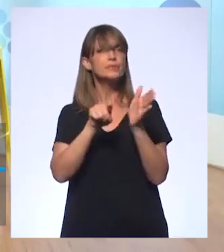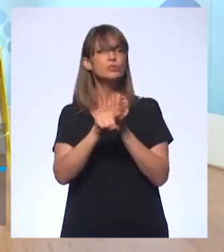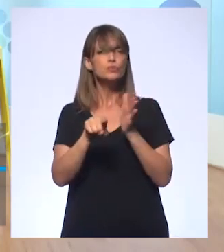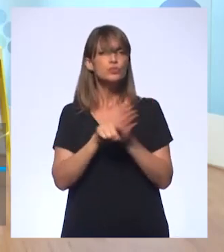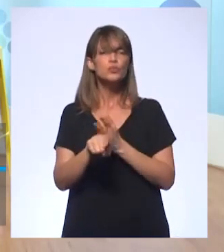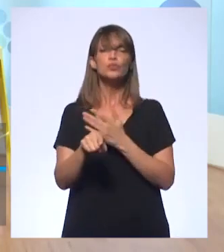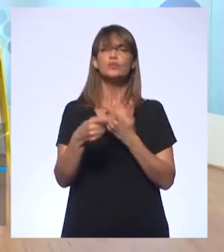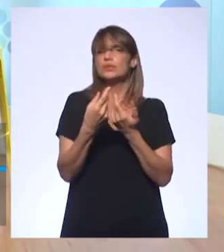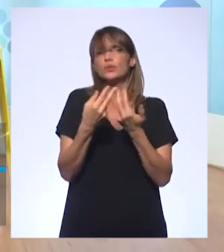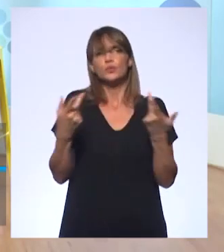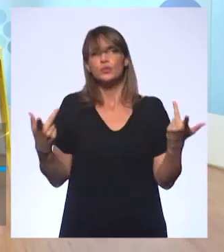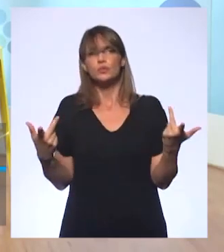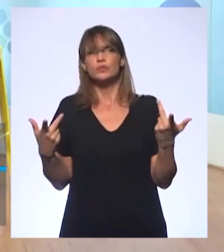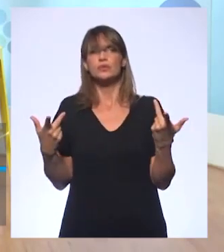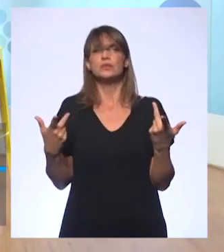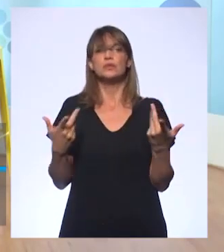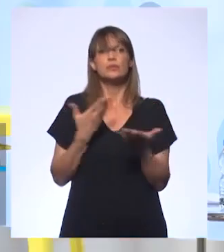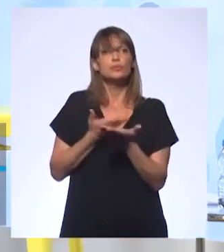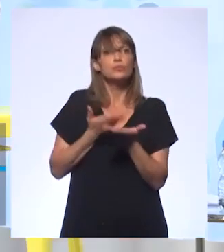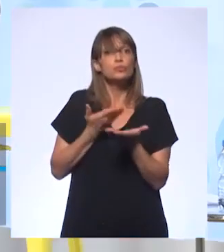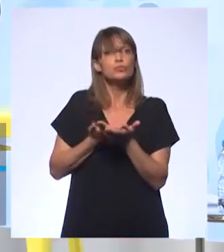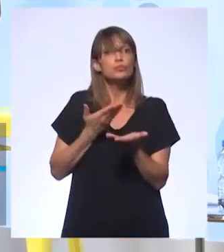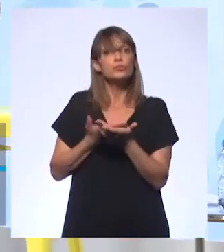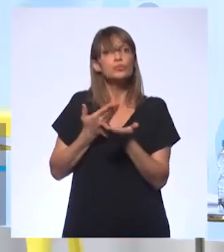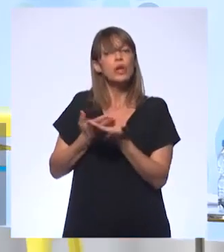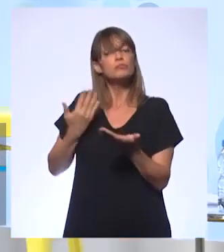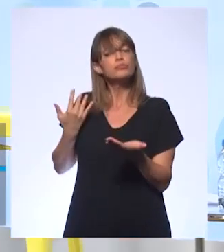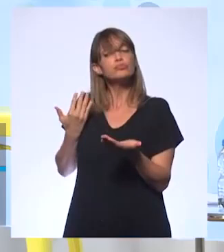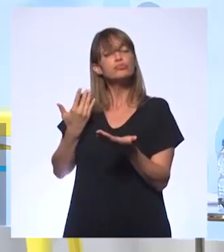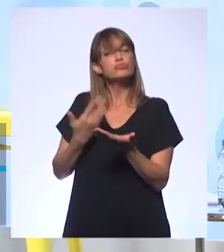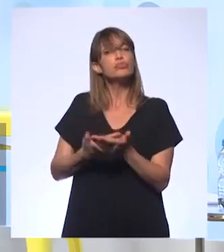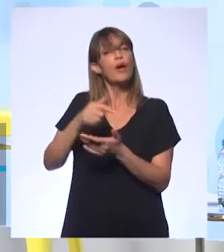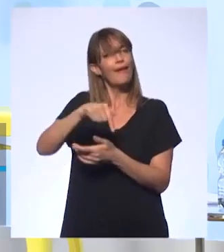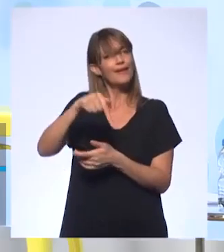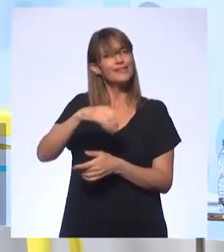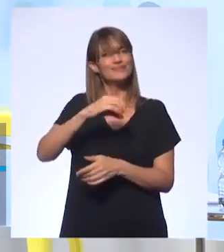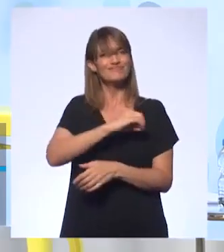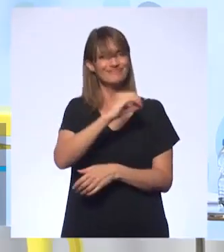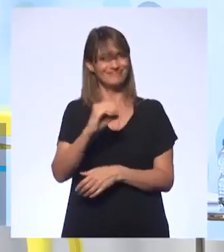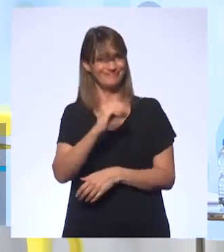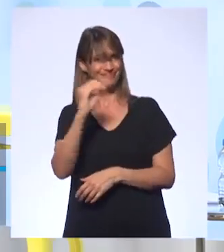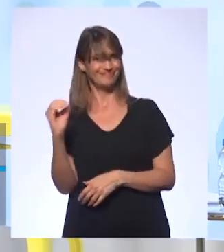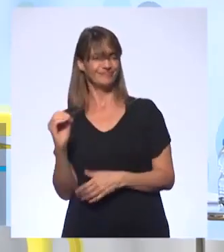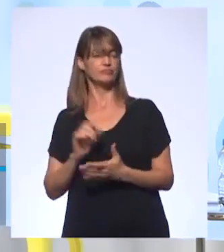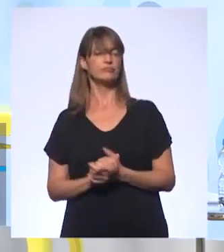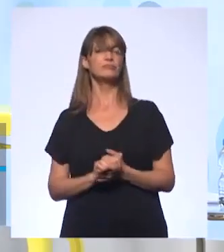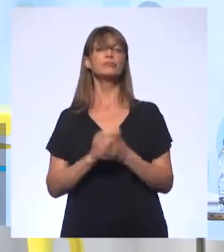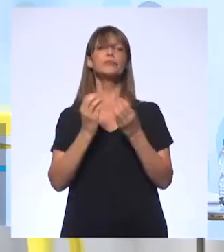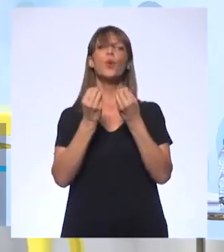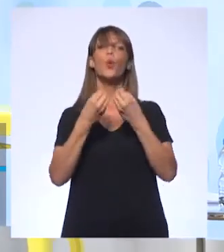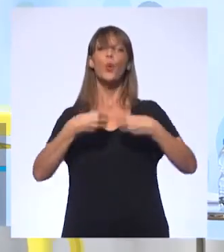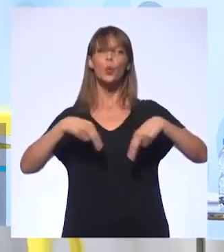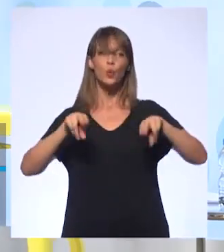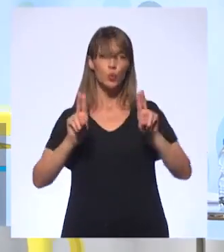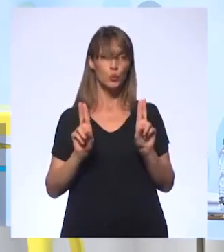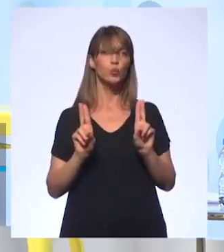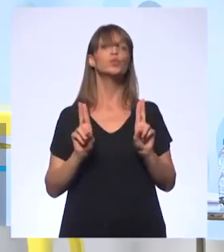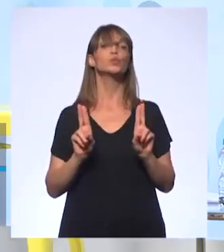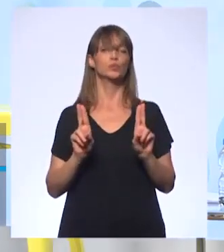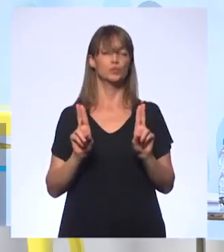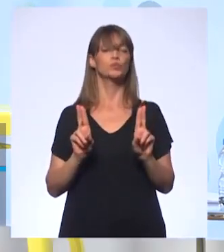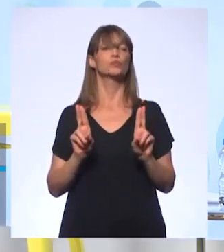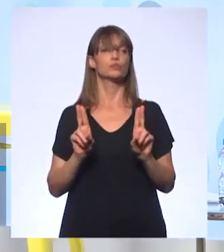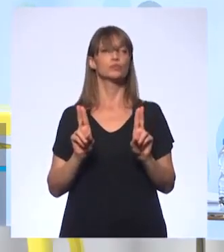trabalhado, né, ao longo desse nosso contato através do Centro de Mídias. Então, a ONU, né, a Organização das